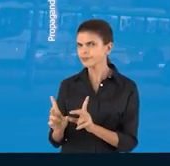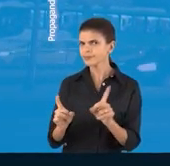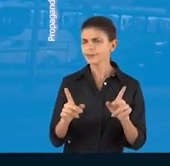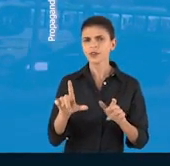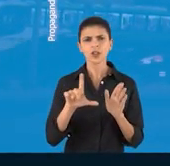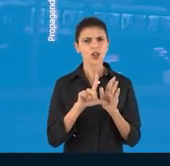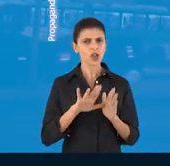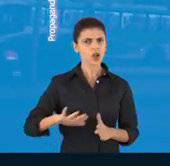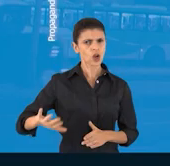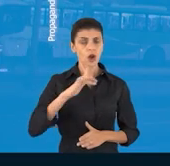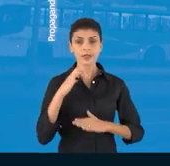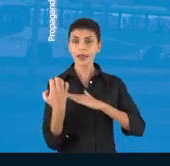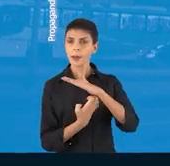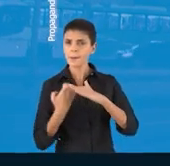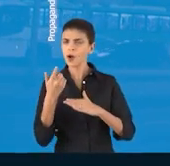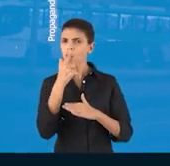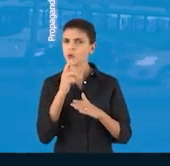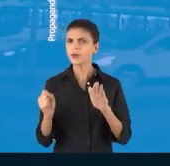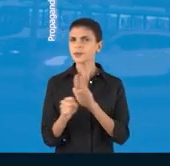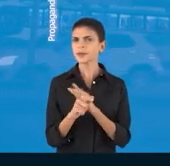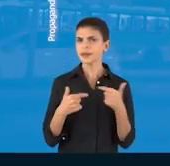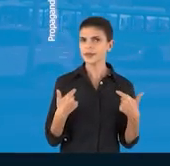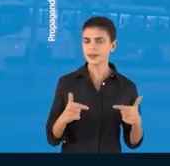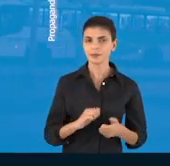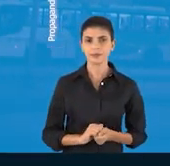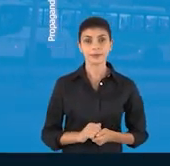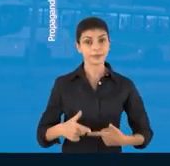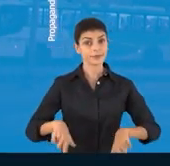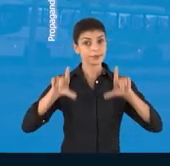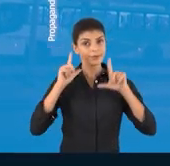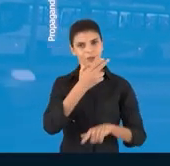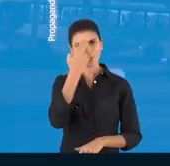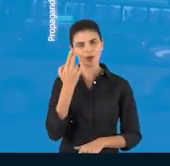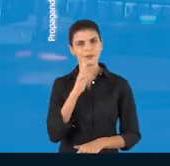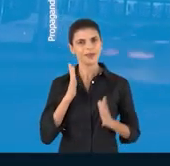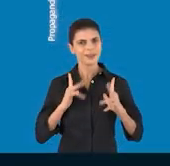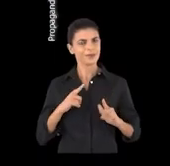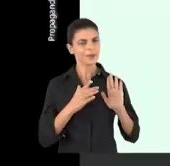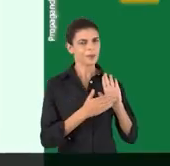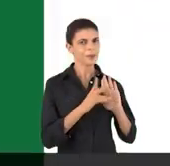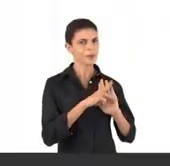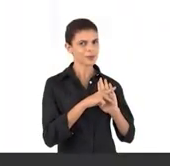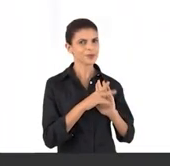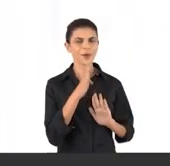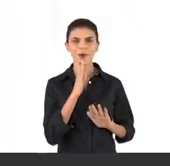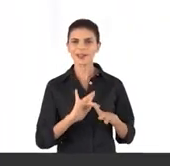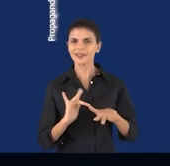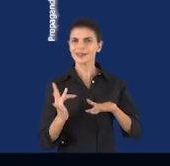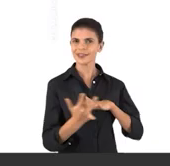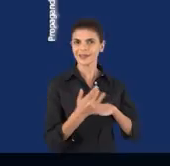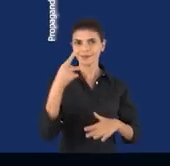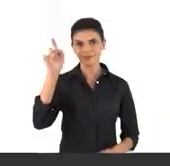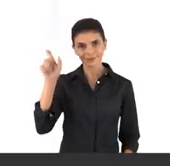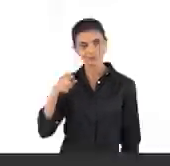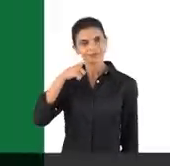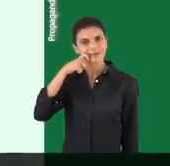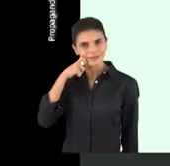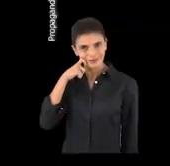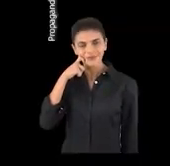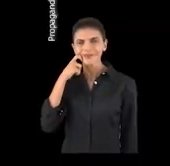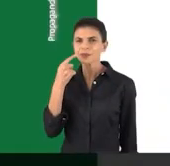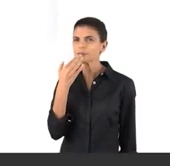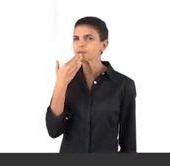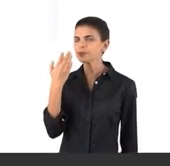para que os Comerciantes e pequenos empresários gerem mais empregos ficha limpa tem projetos